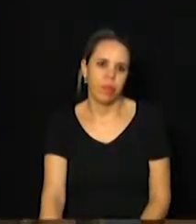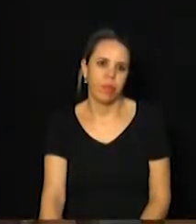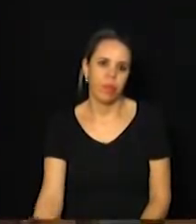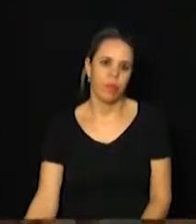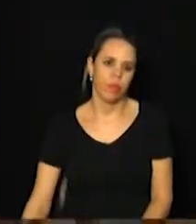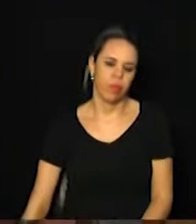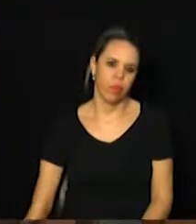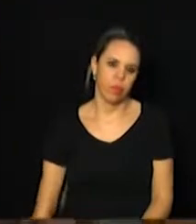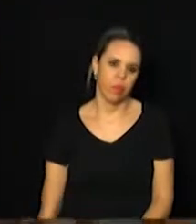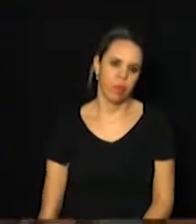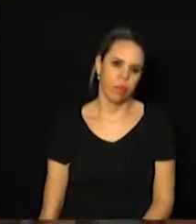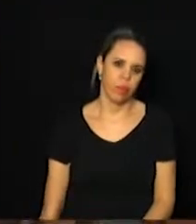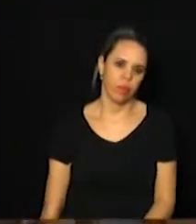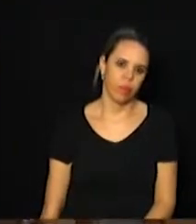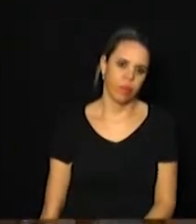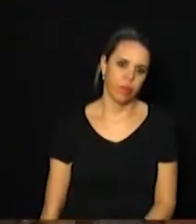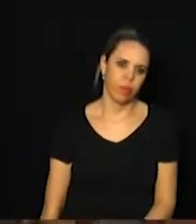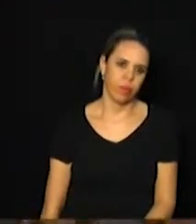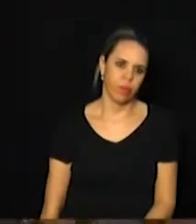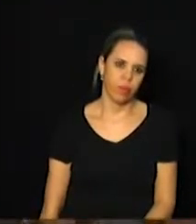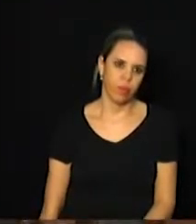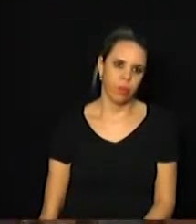E aí